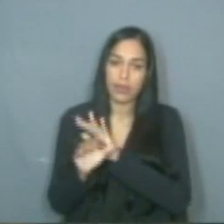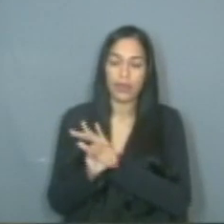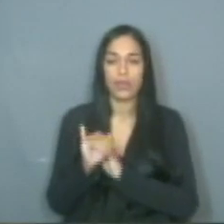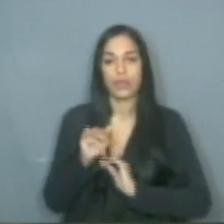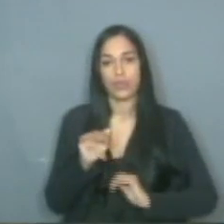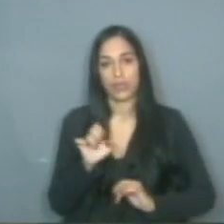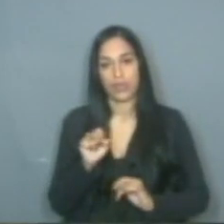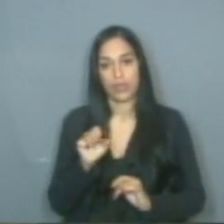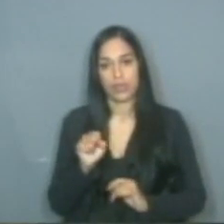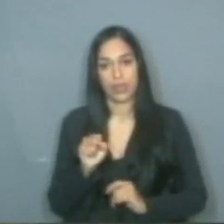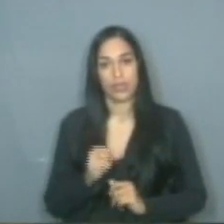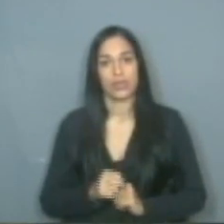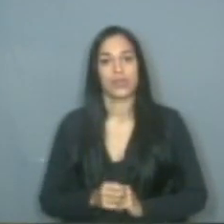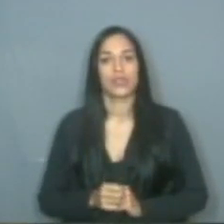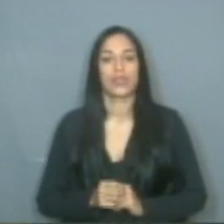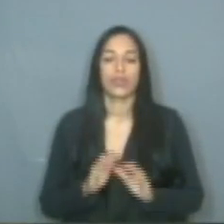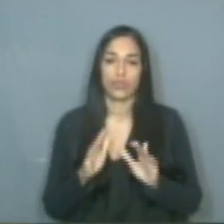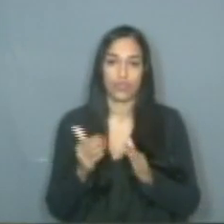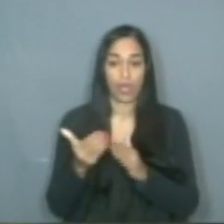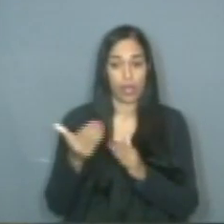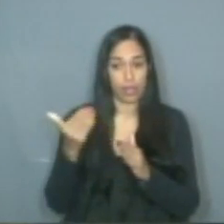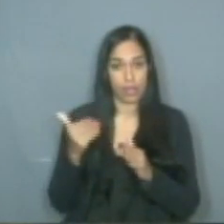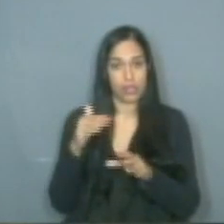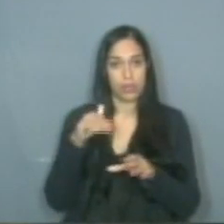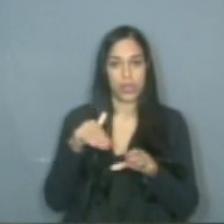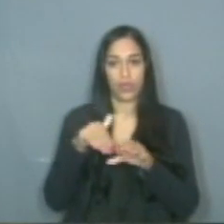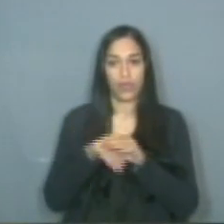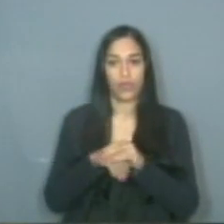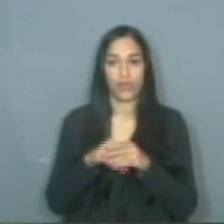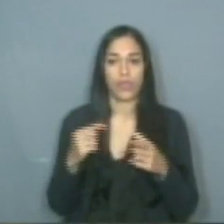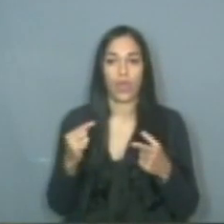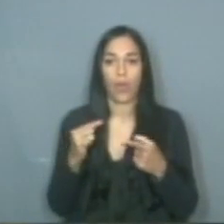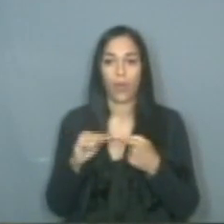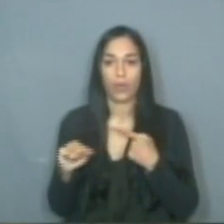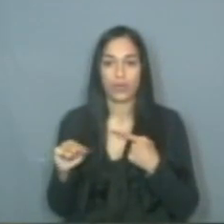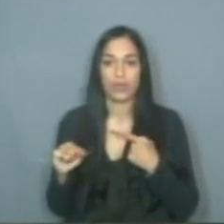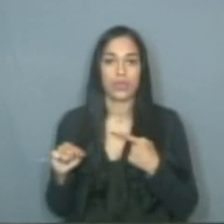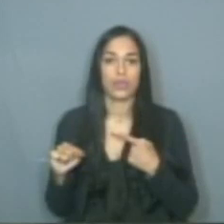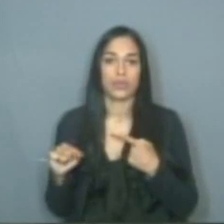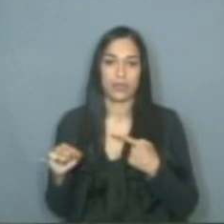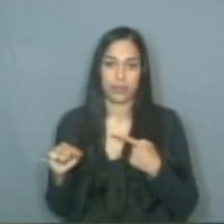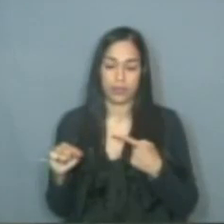INSS. Eu já antecipo que votarei contra.